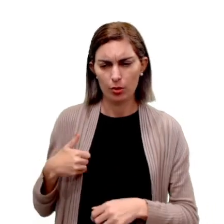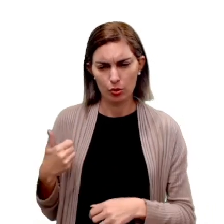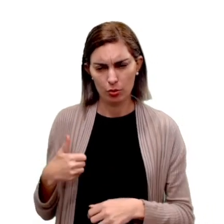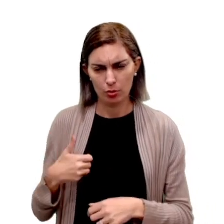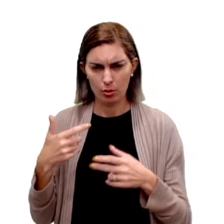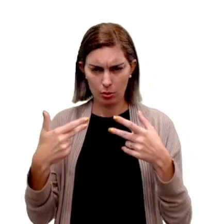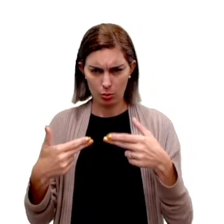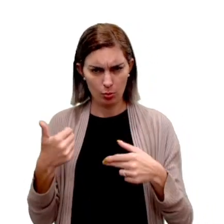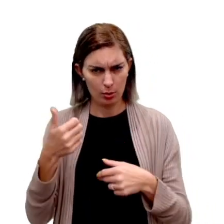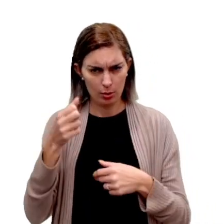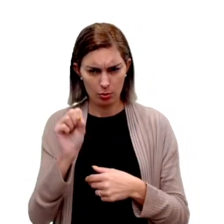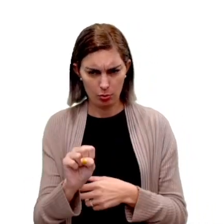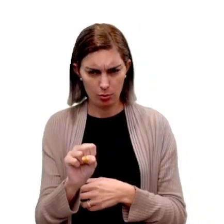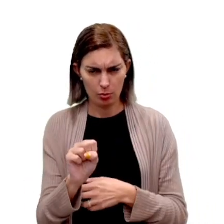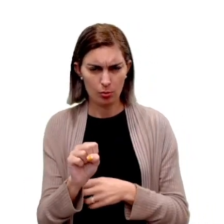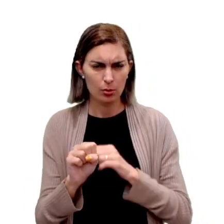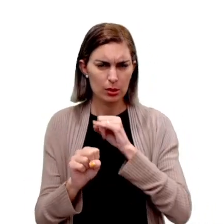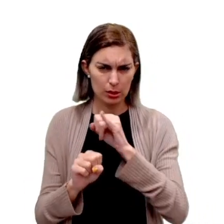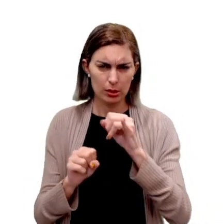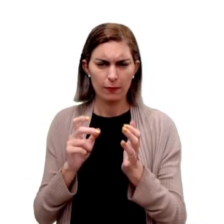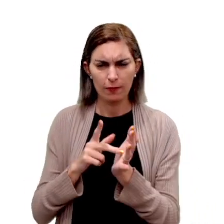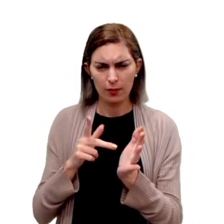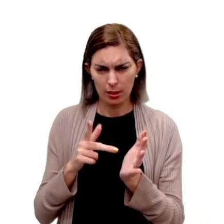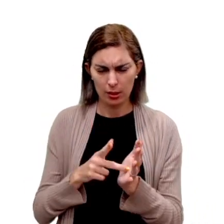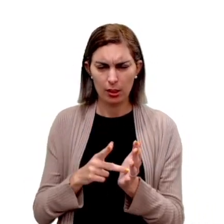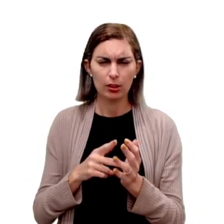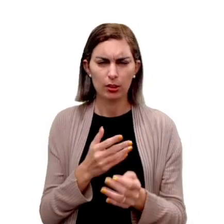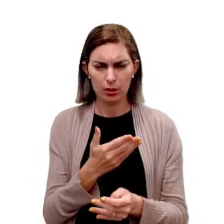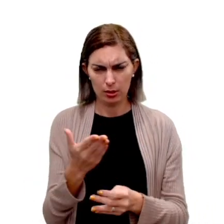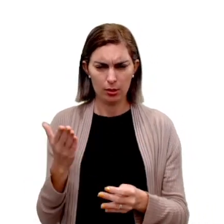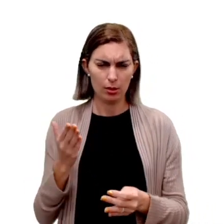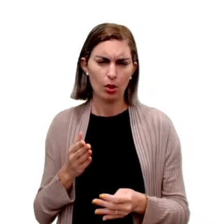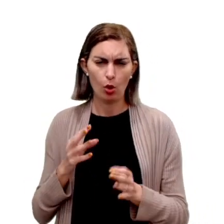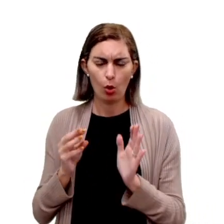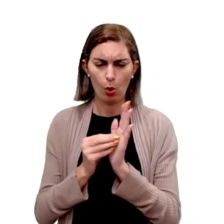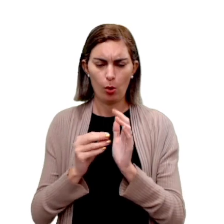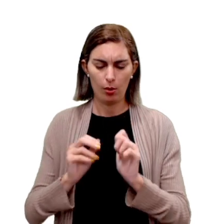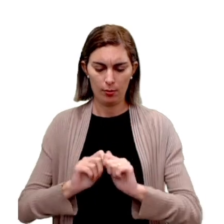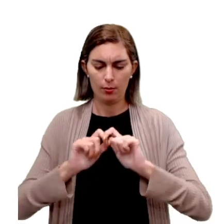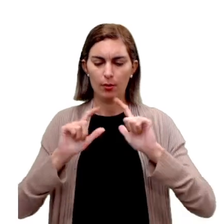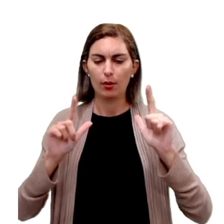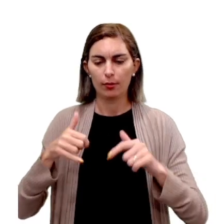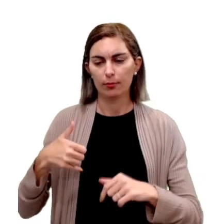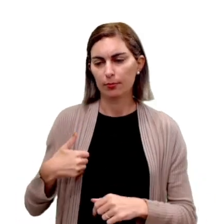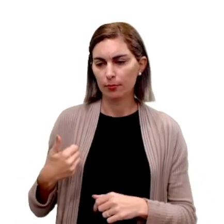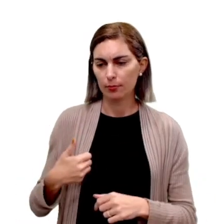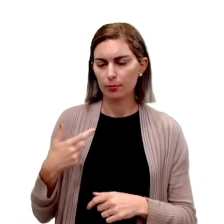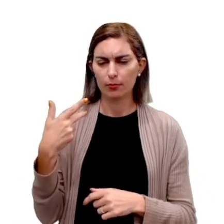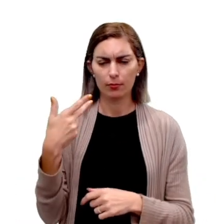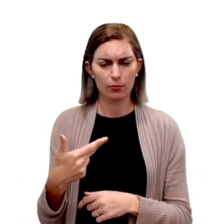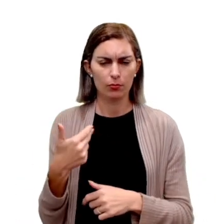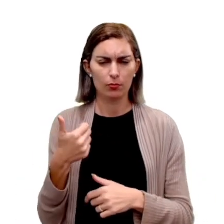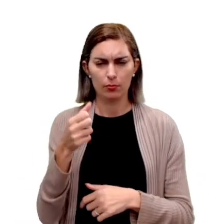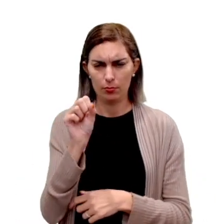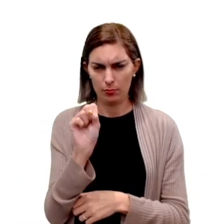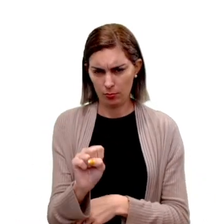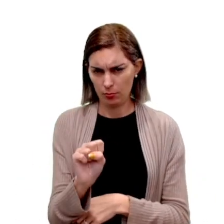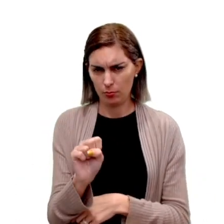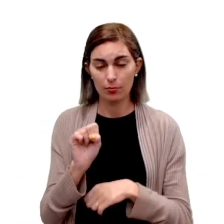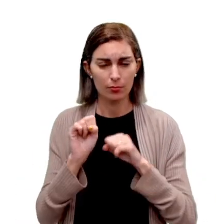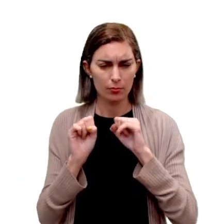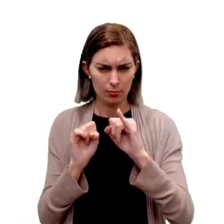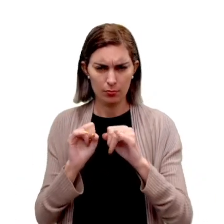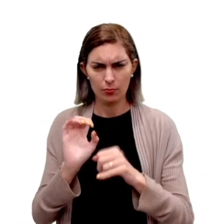igual a 18 anos? Se for verdadeiro, ele vai colocar na tela: idade igual a 18 anos. Se